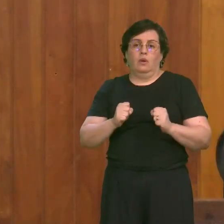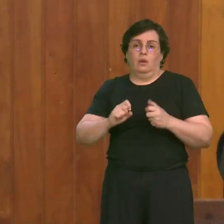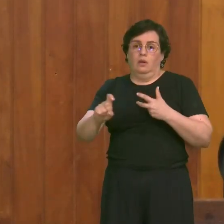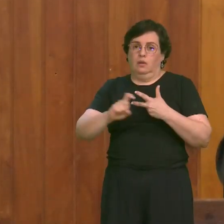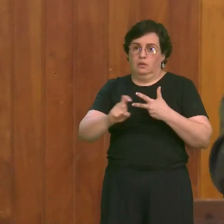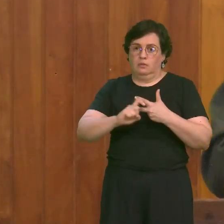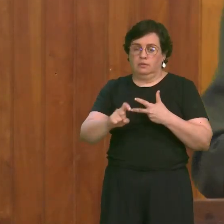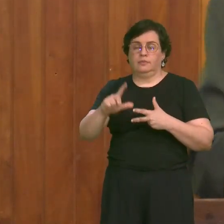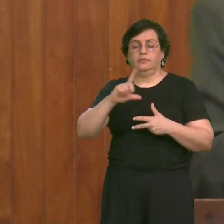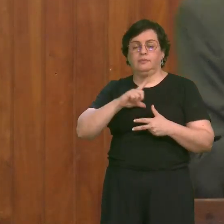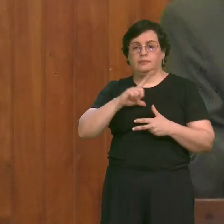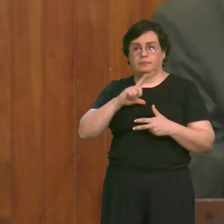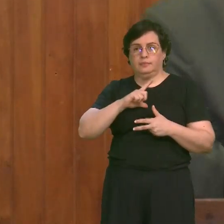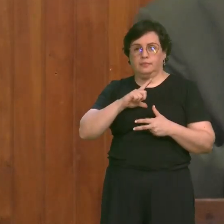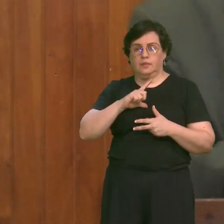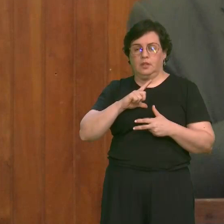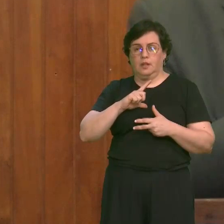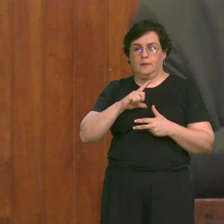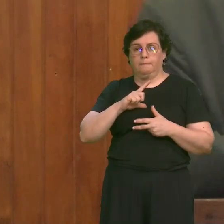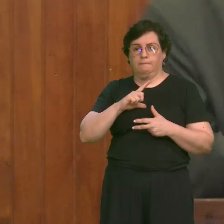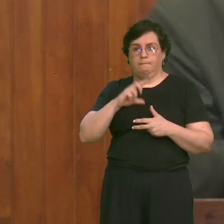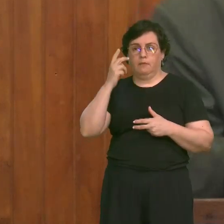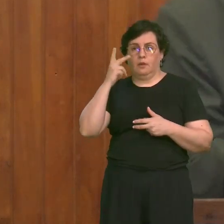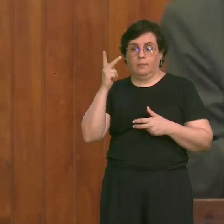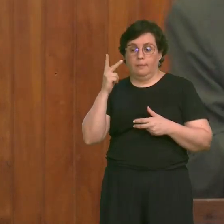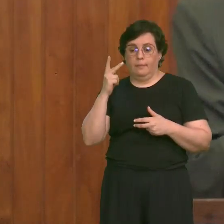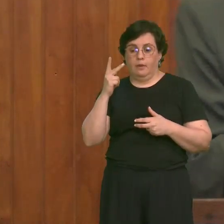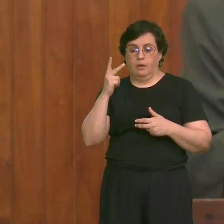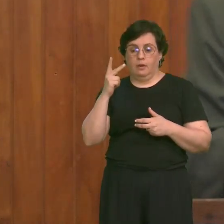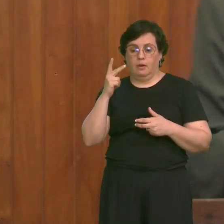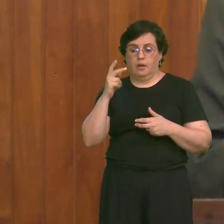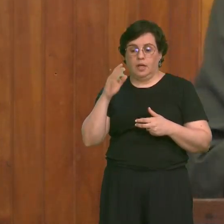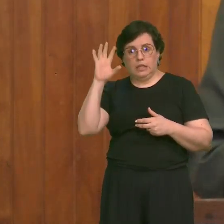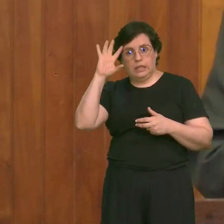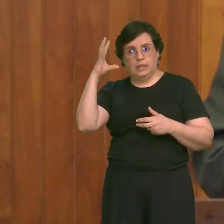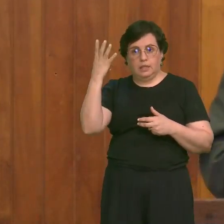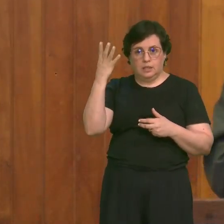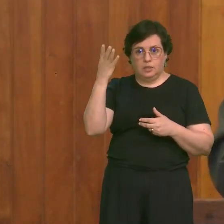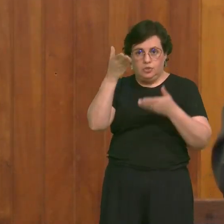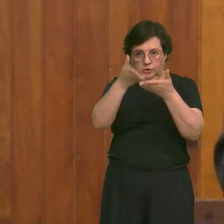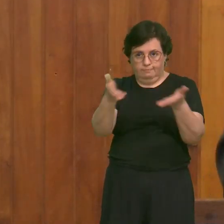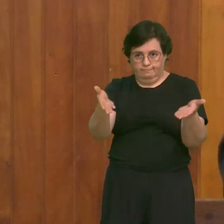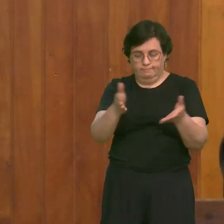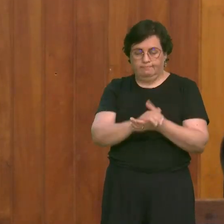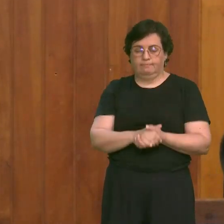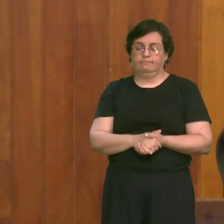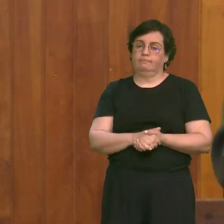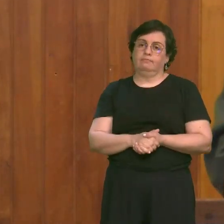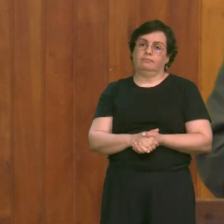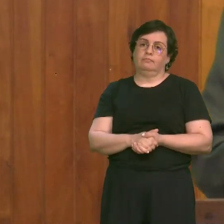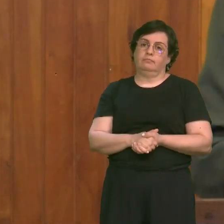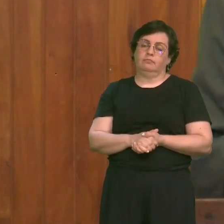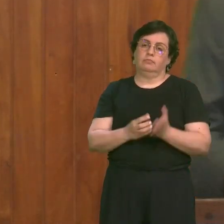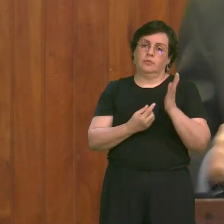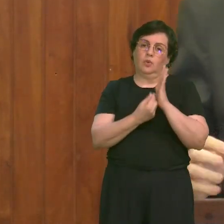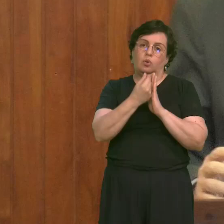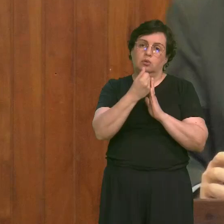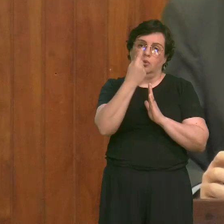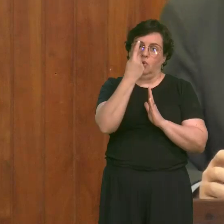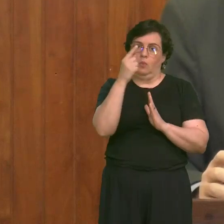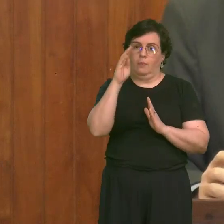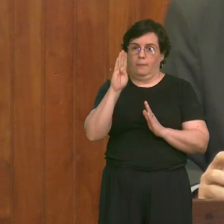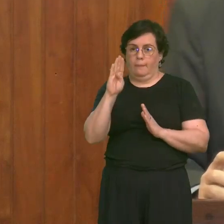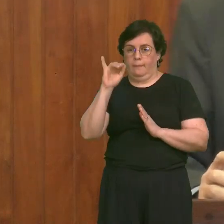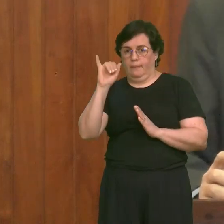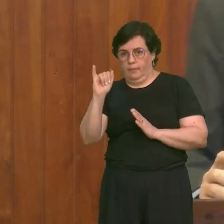poder executivo de fato tem o poder de arbitrar sobre ele direcionar os investimentos o orçamento de um